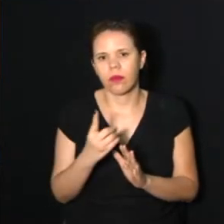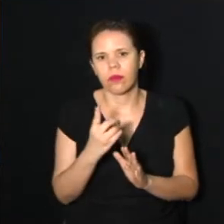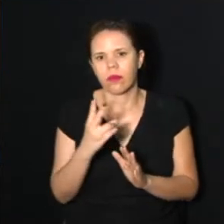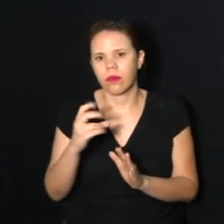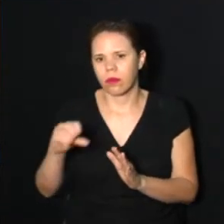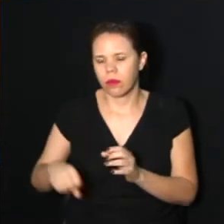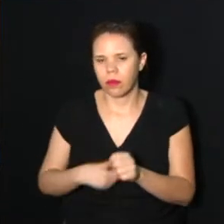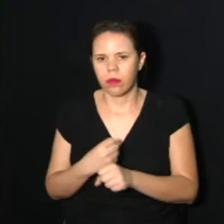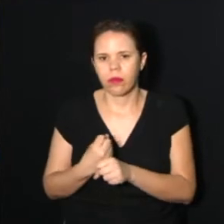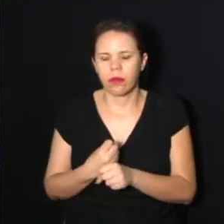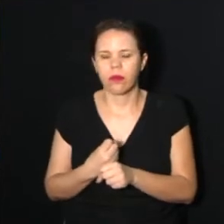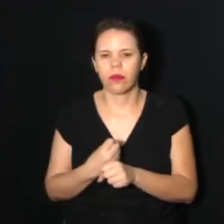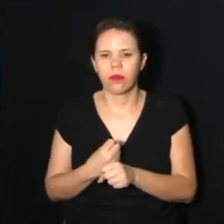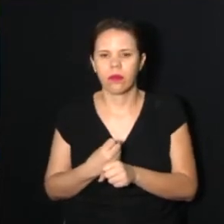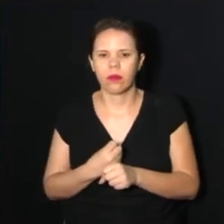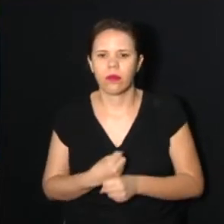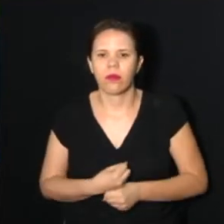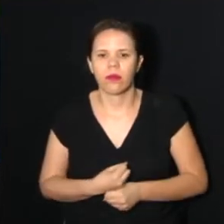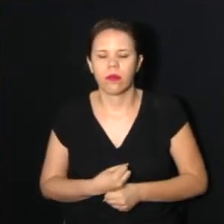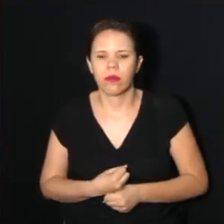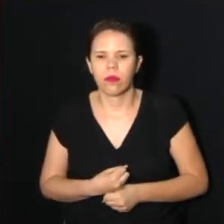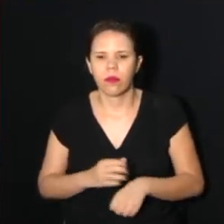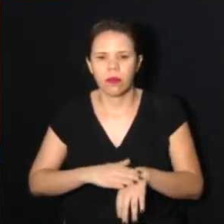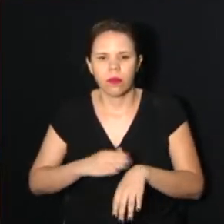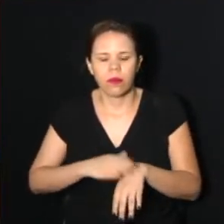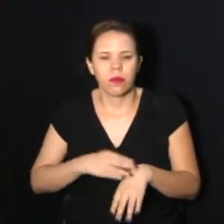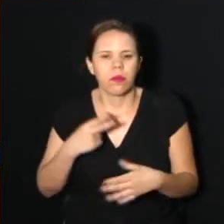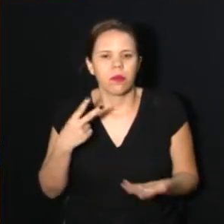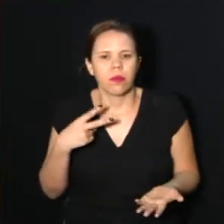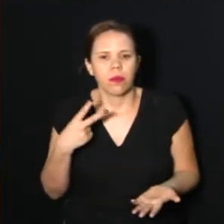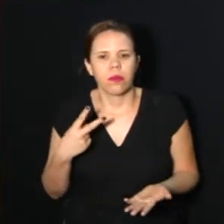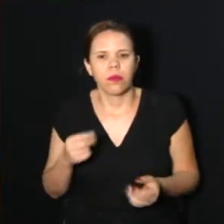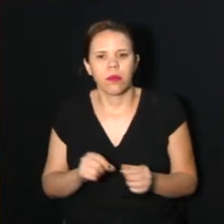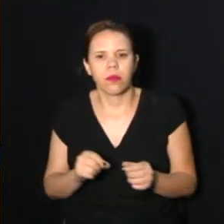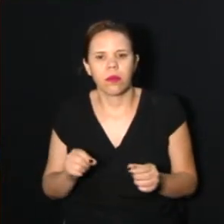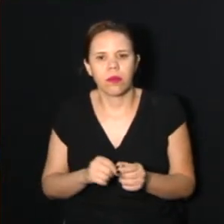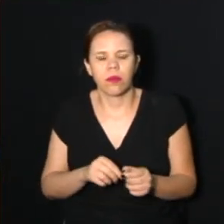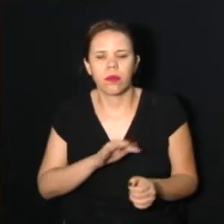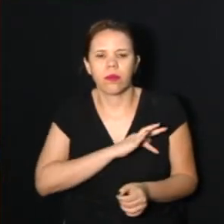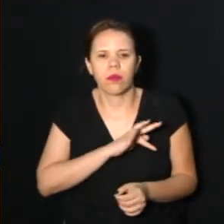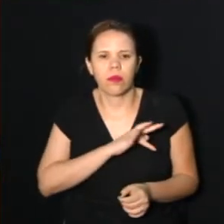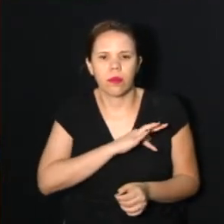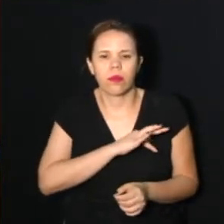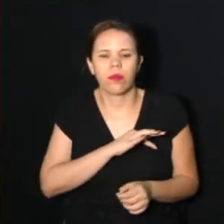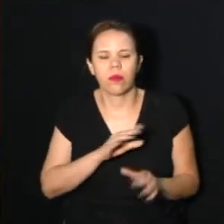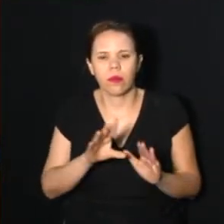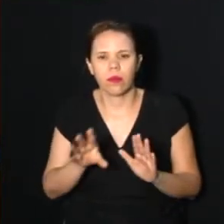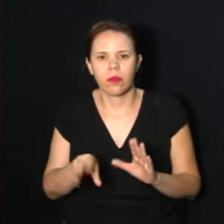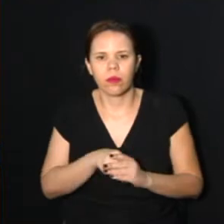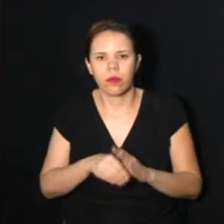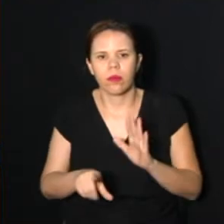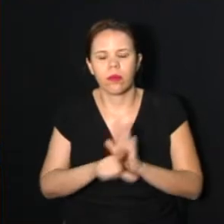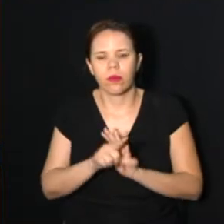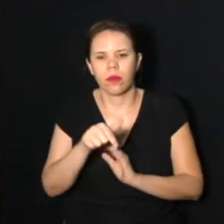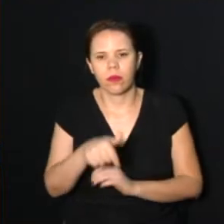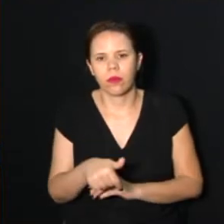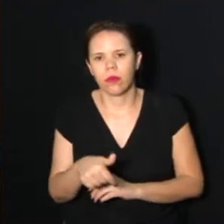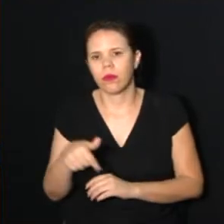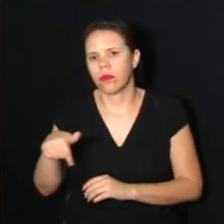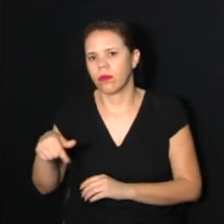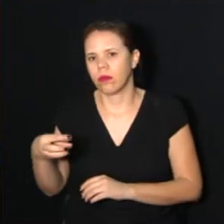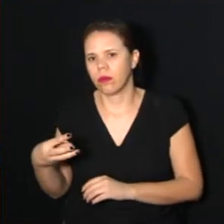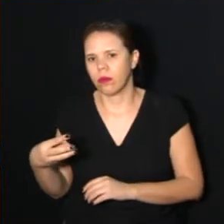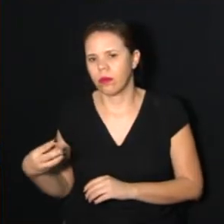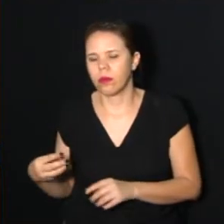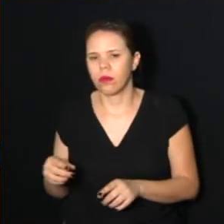166/2019, processo 230.354, de autoria do senhor Fernando Mendes, que acrescenta dispositivo à Lei 7.773, de